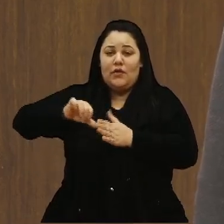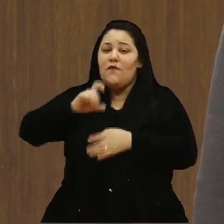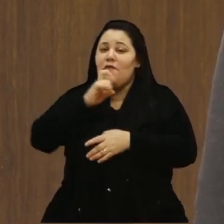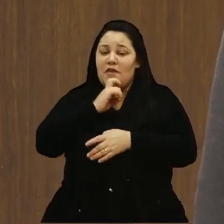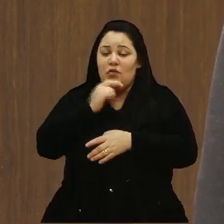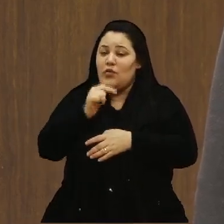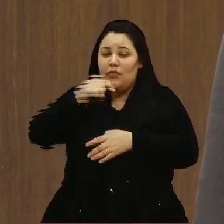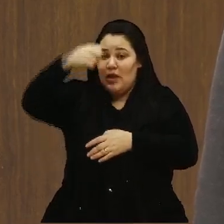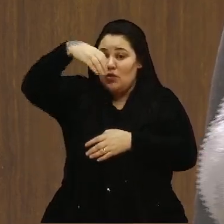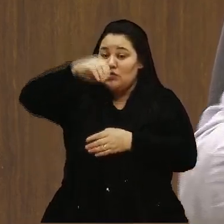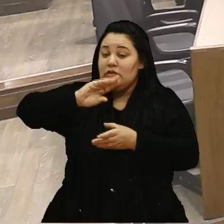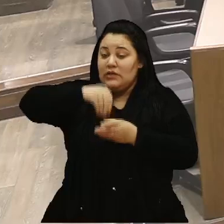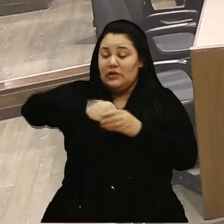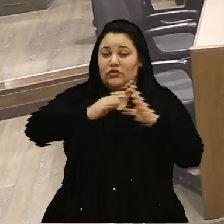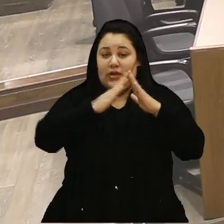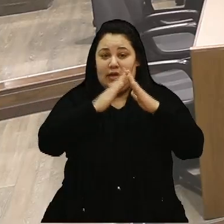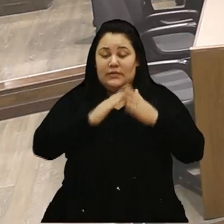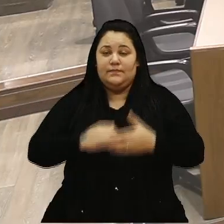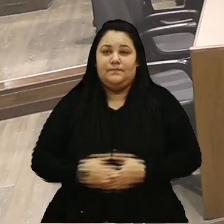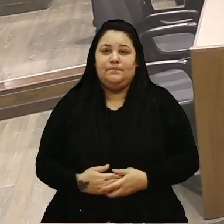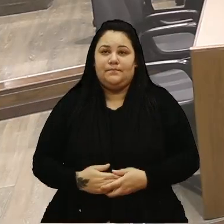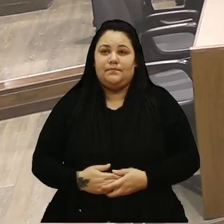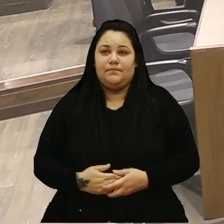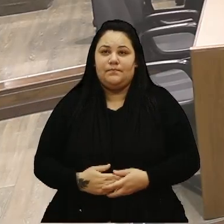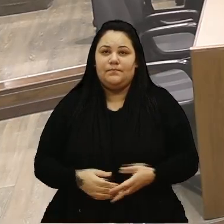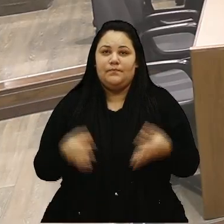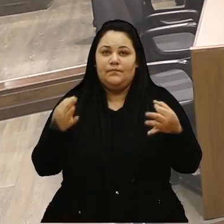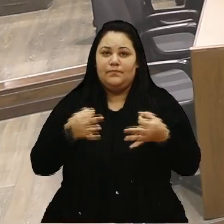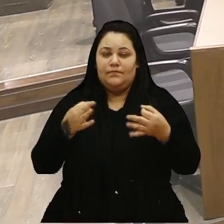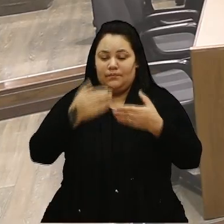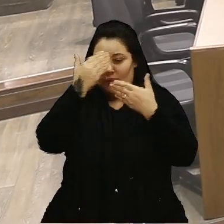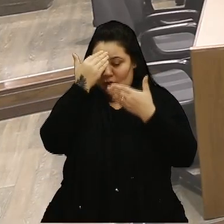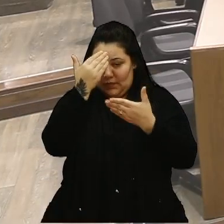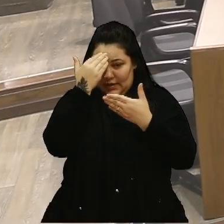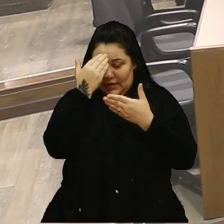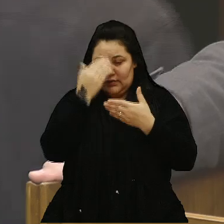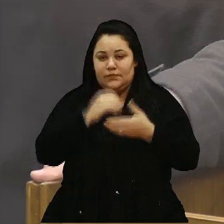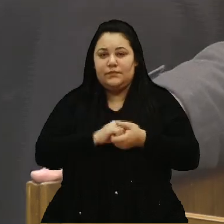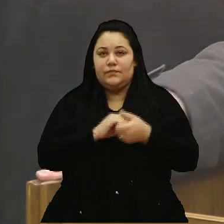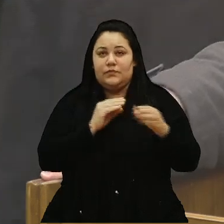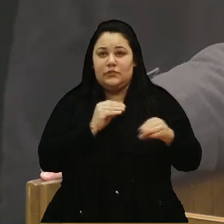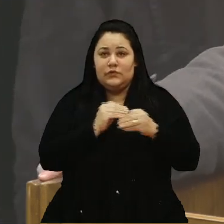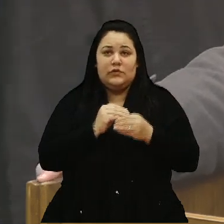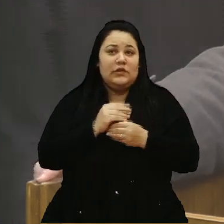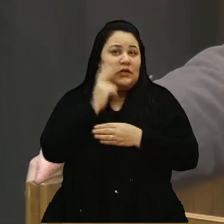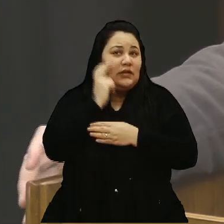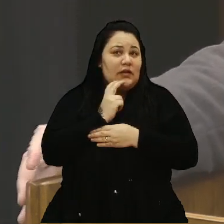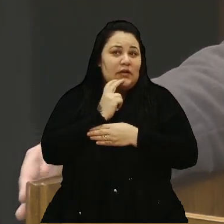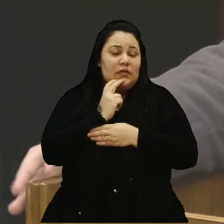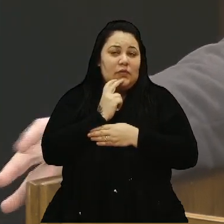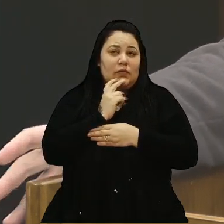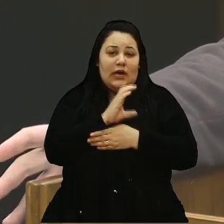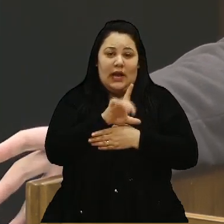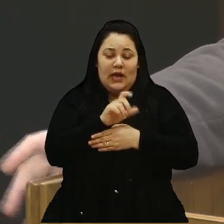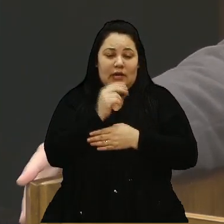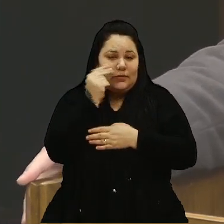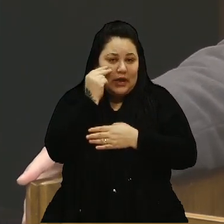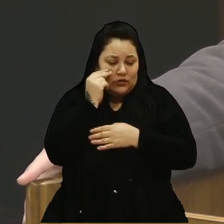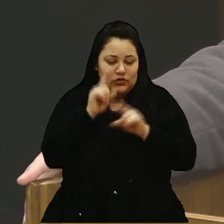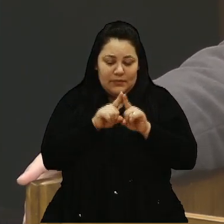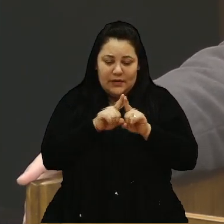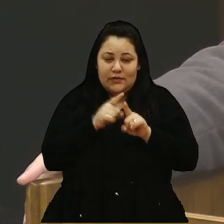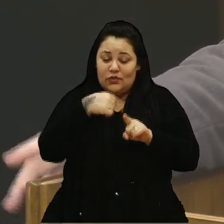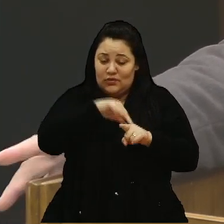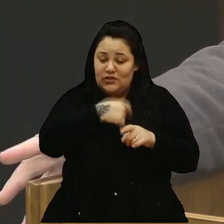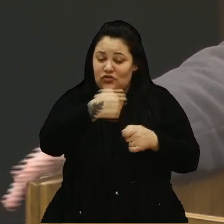Então, parabenizar o senhor pelo tema. Perfeito, obrigado pela contribuição, vereador Daniel, vereador Cláudio. E, de fato, eu acho que a gente precisa provocar essa